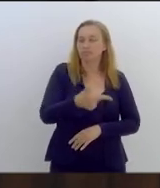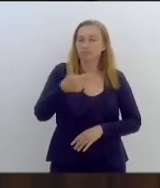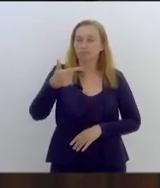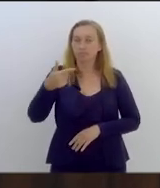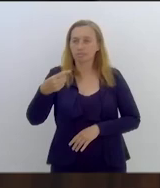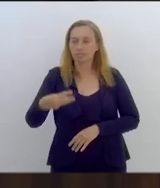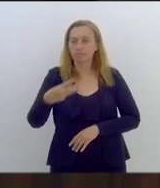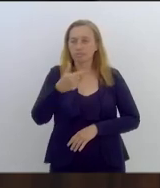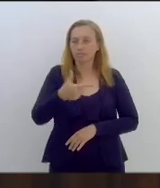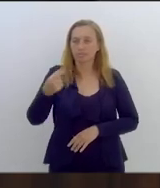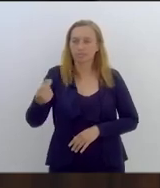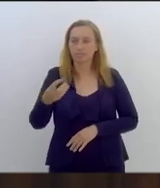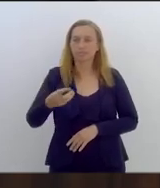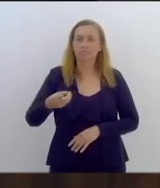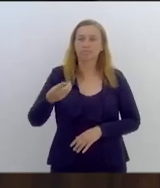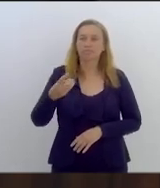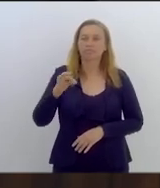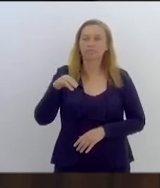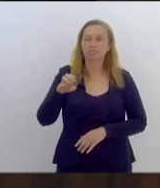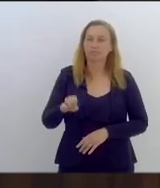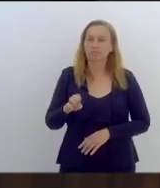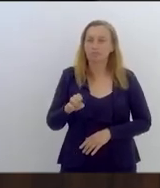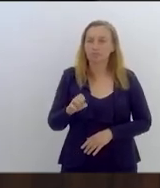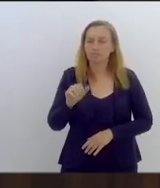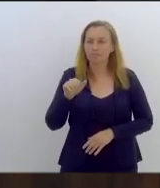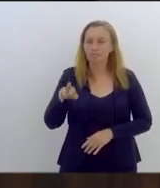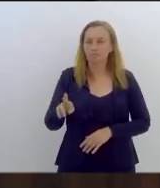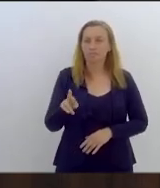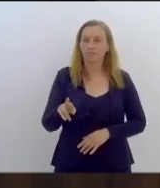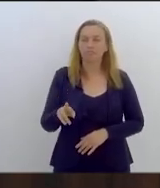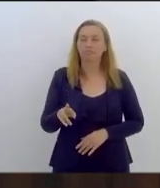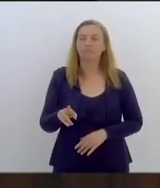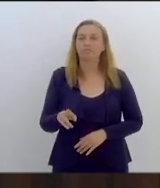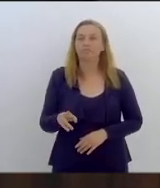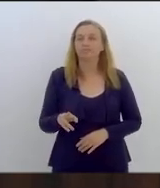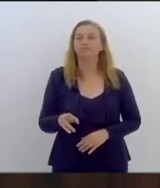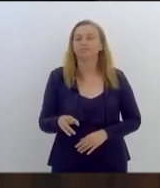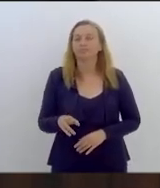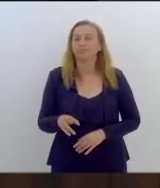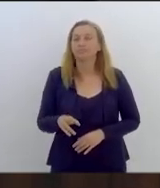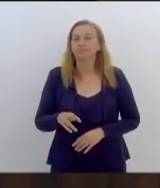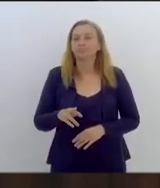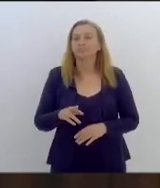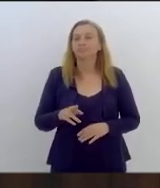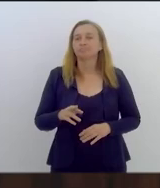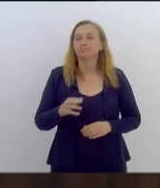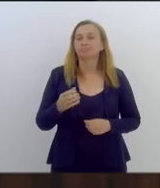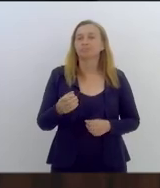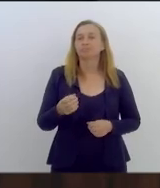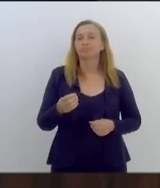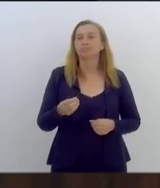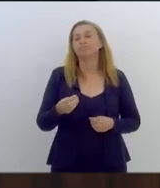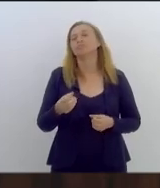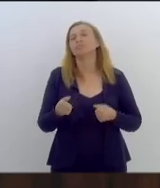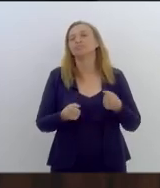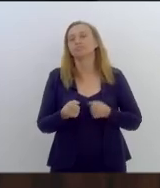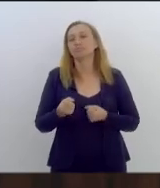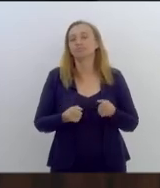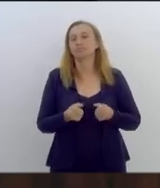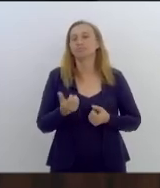do deputado subtenente Bernardo Rosenberg Reis, que dispõe sobre a abordagem direta do condutor do veículo na forma que menciona.